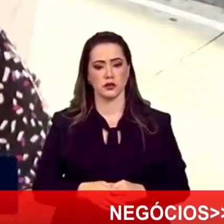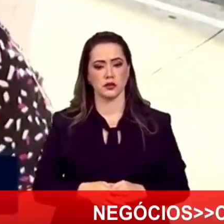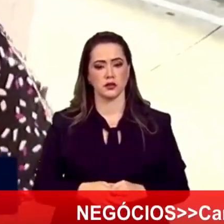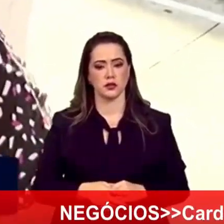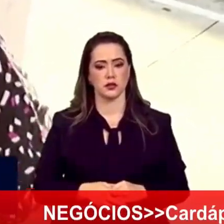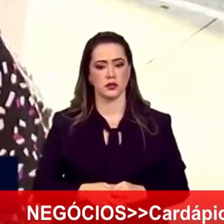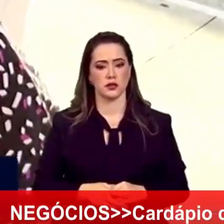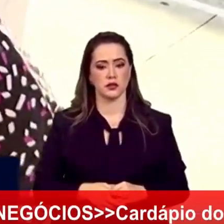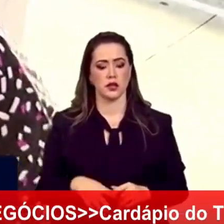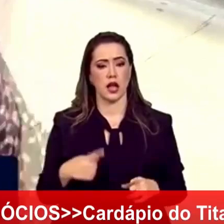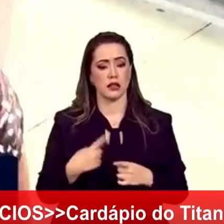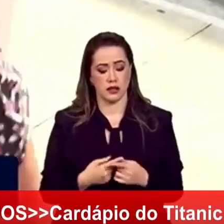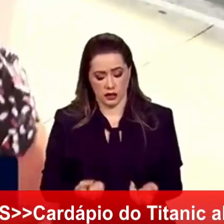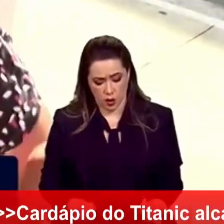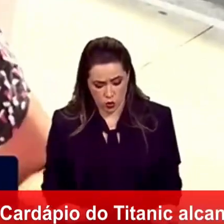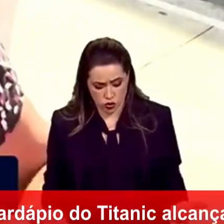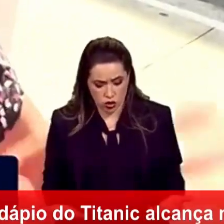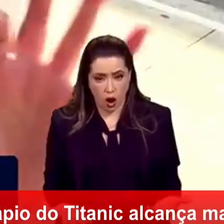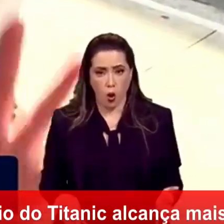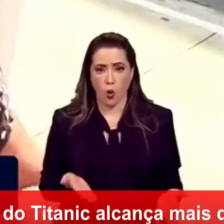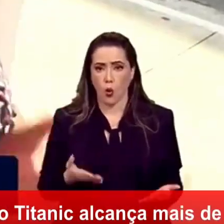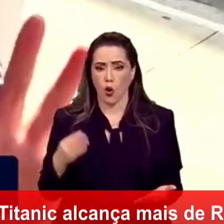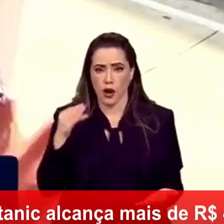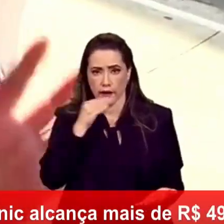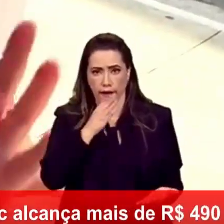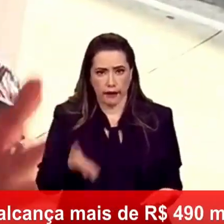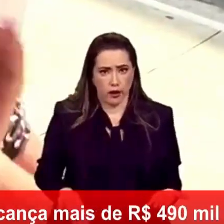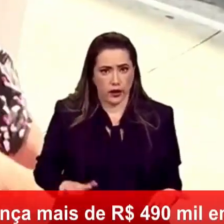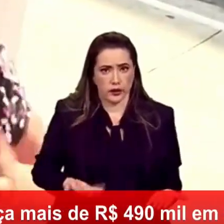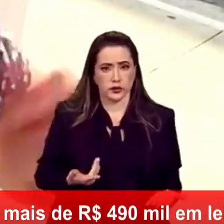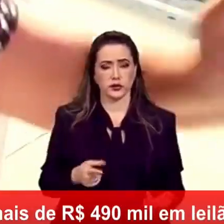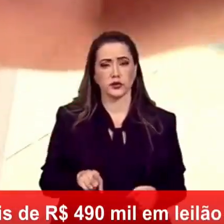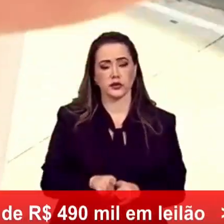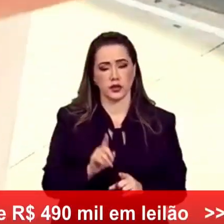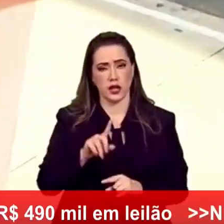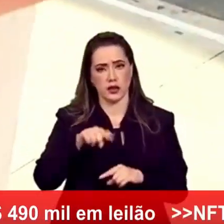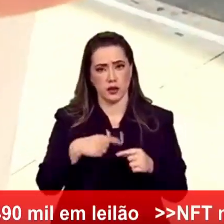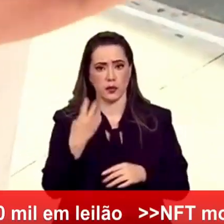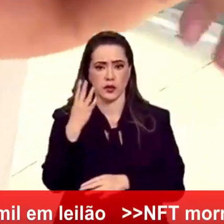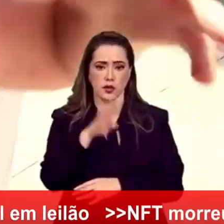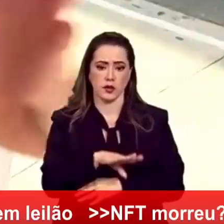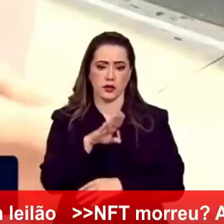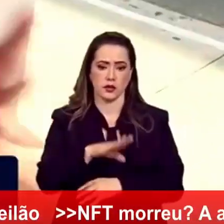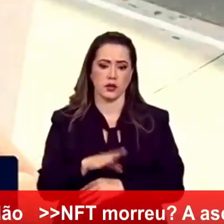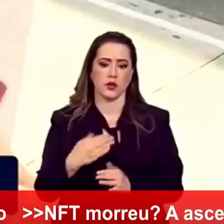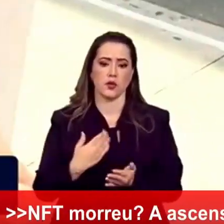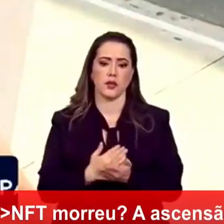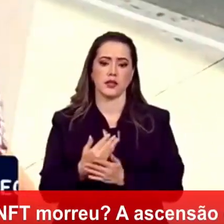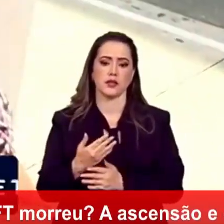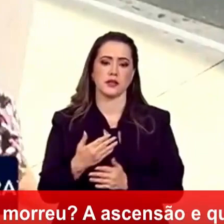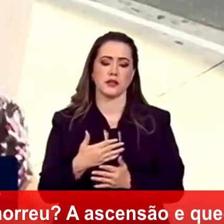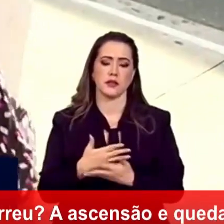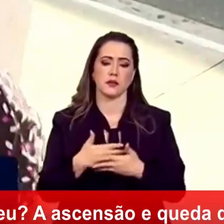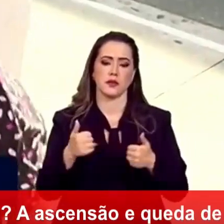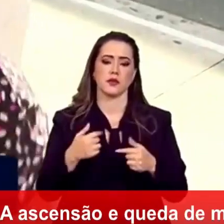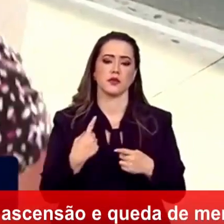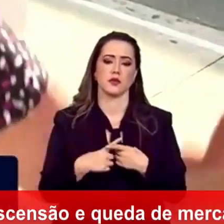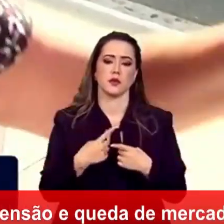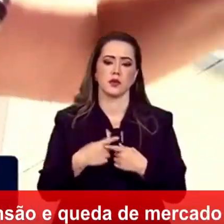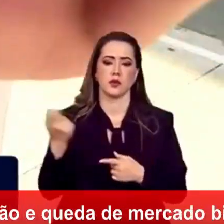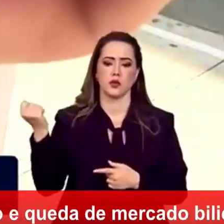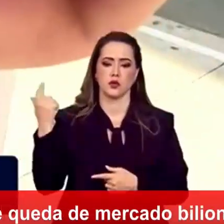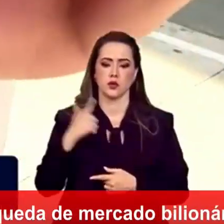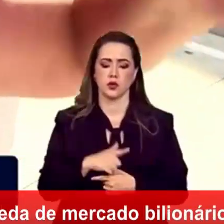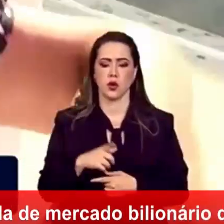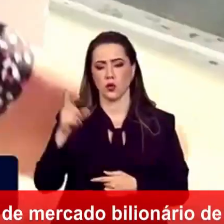até o chão está muito quente. Aí depois das 4 horas começa a melhorar um pouquinho, né? Porque aí vem a sombra, porque com muito sol quente, bate o